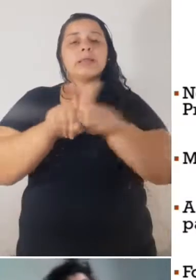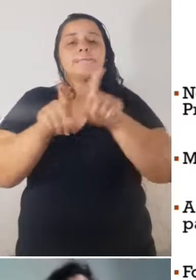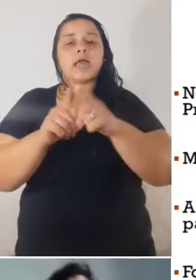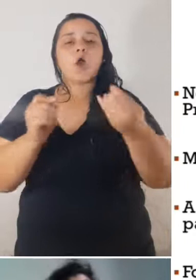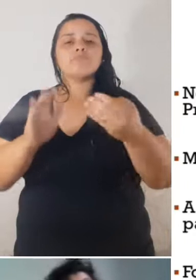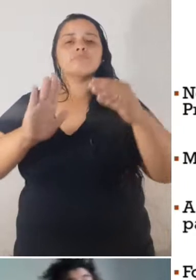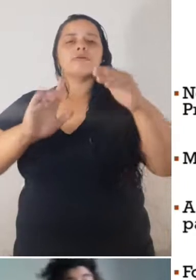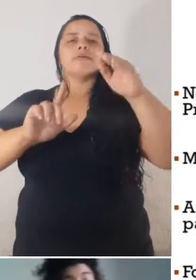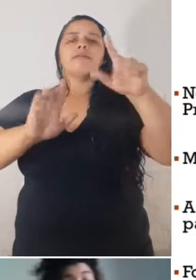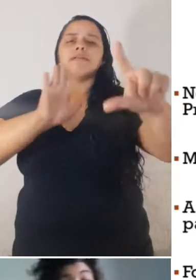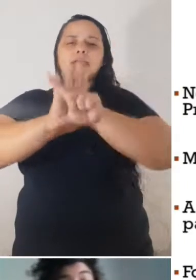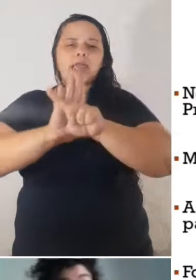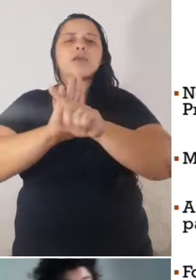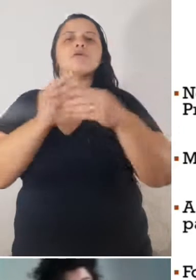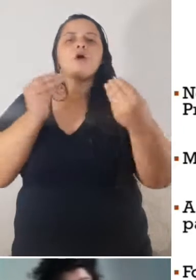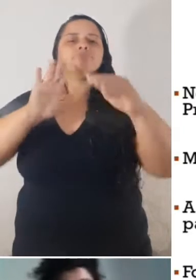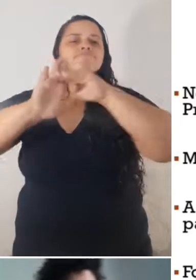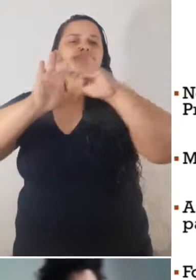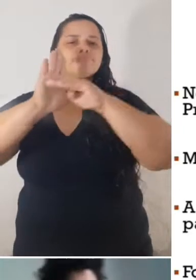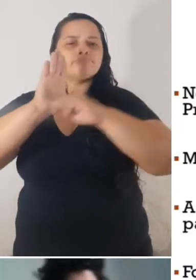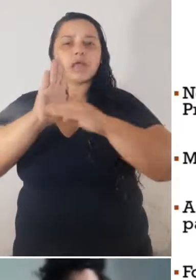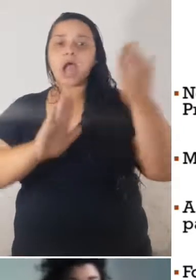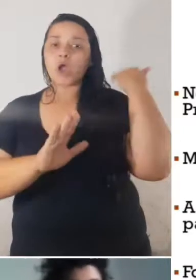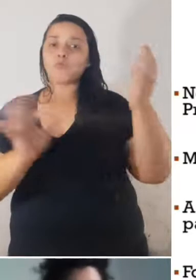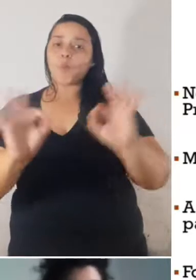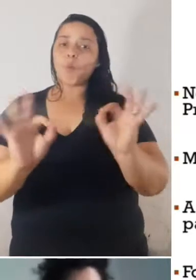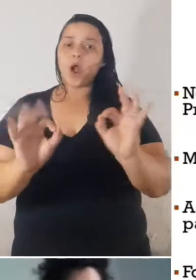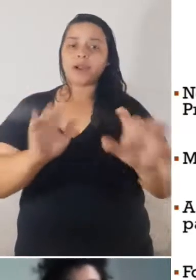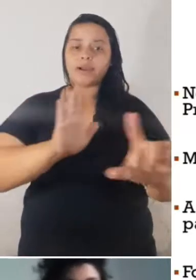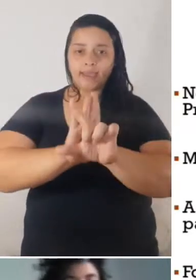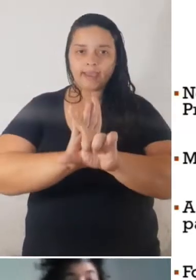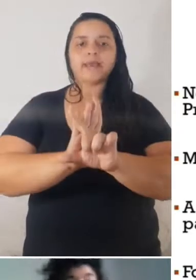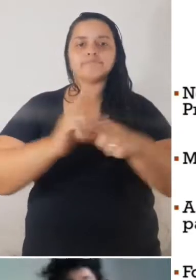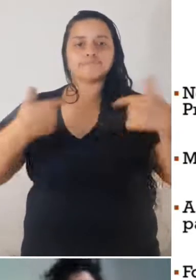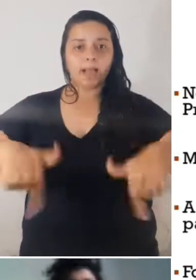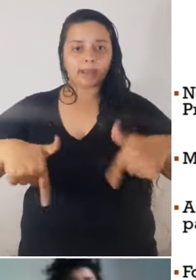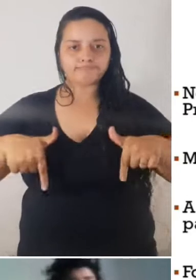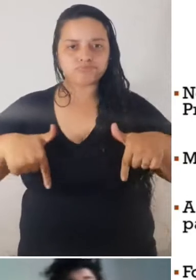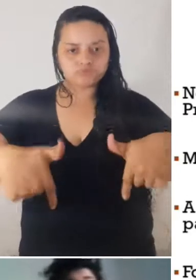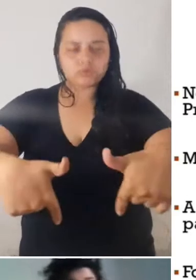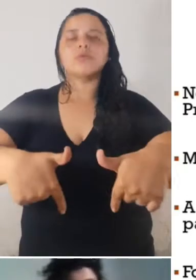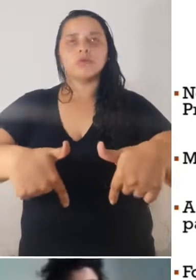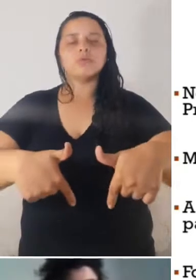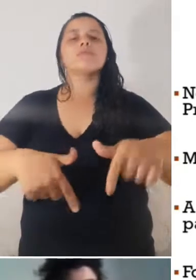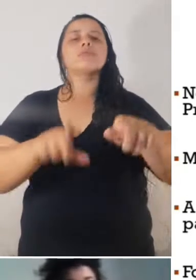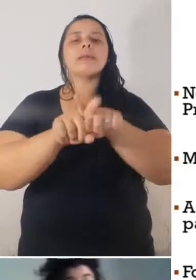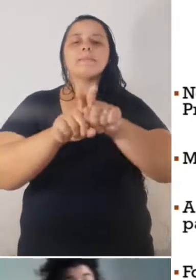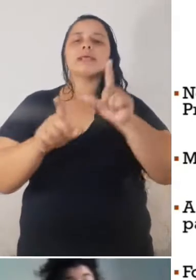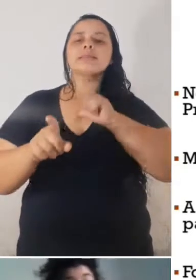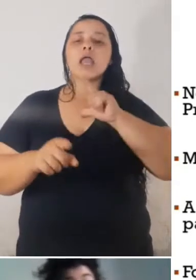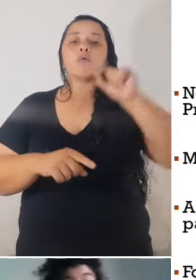a regulamentação das leis trabalhistas, que não existiam nesse período. Outro grupo social de bastante